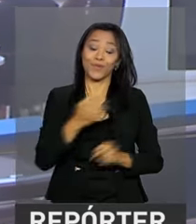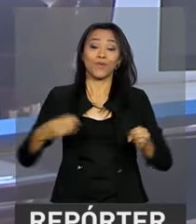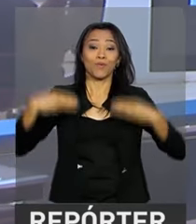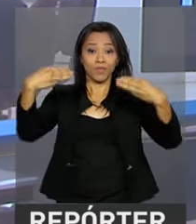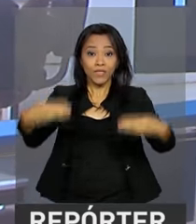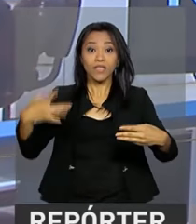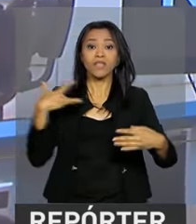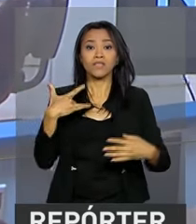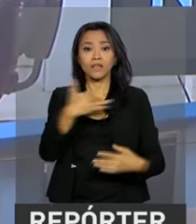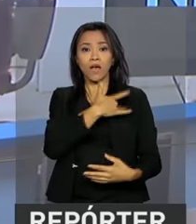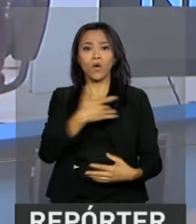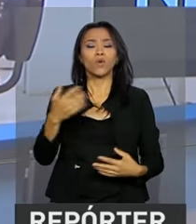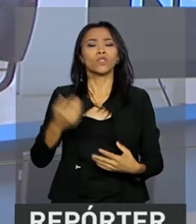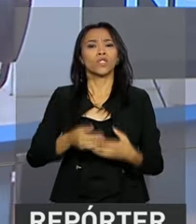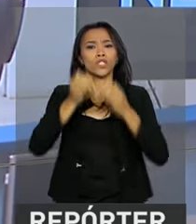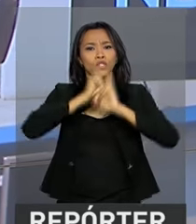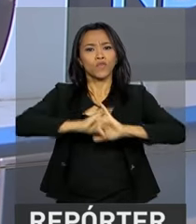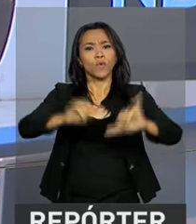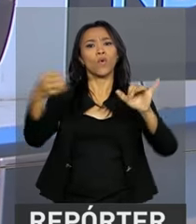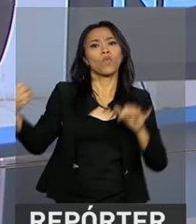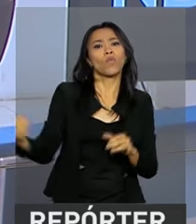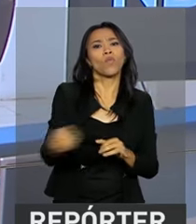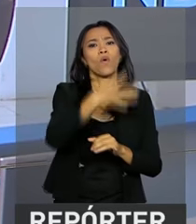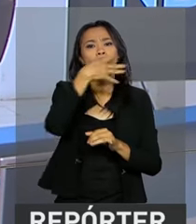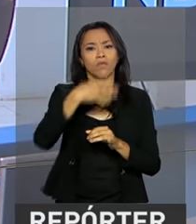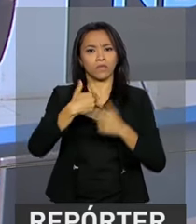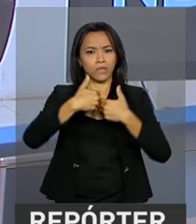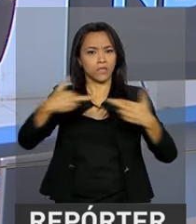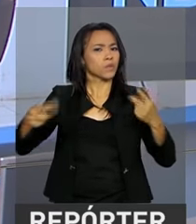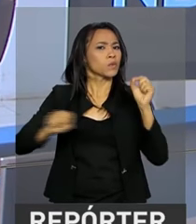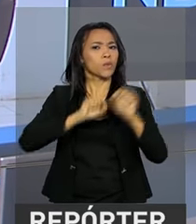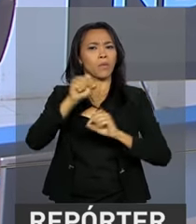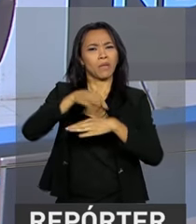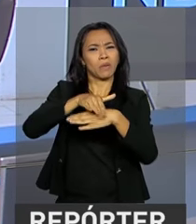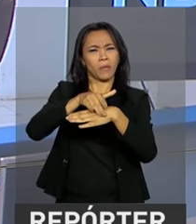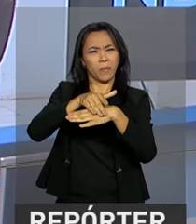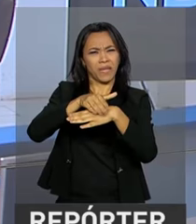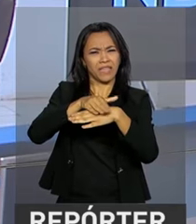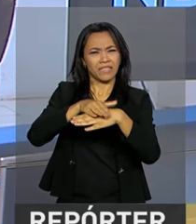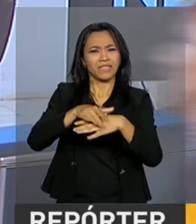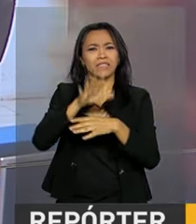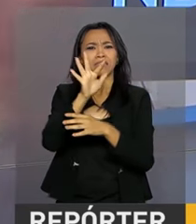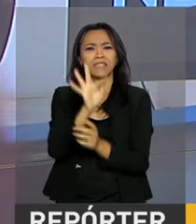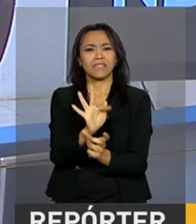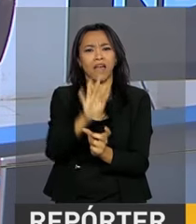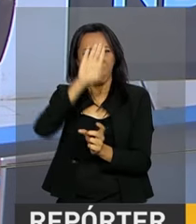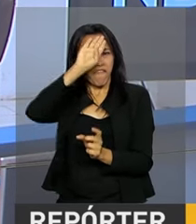Saúde divulgou novos dados da febre amarela. Os estados notificaram